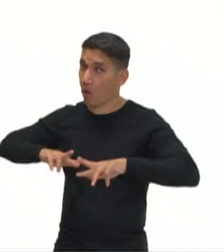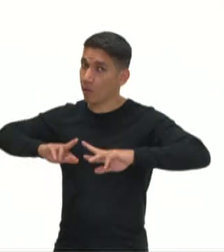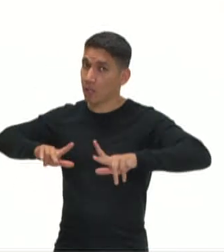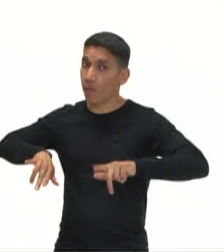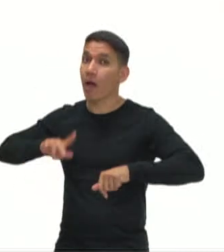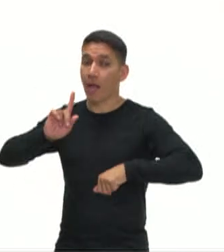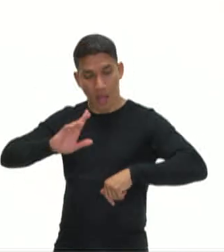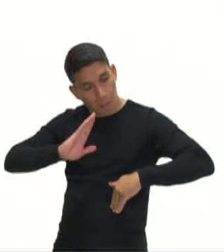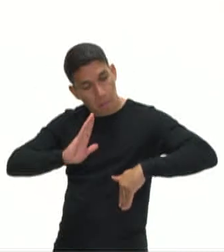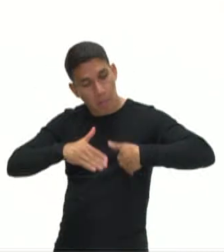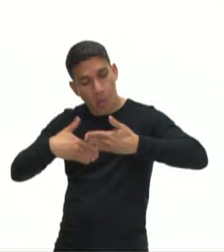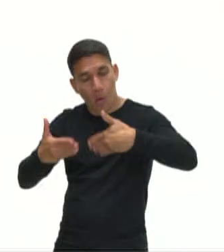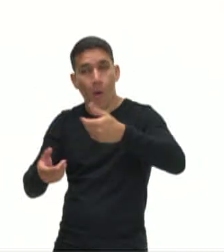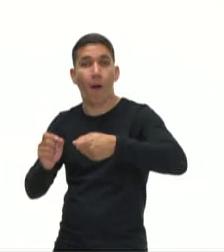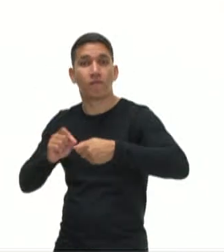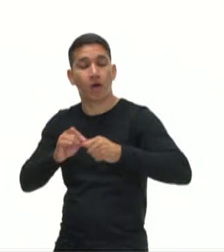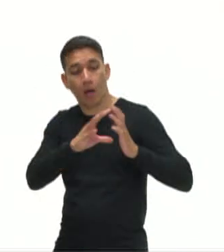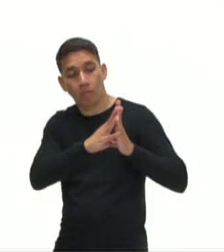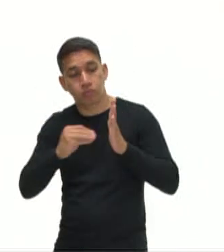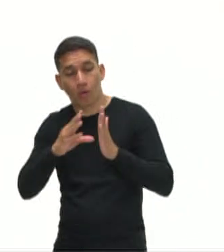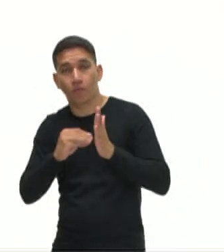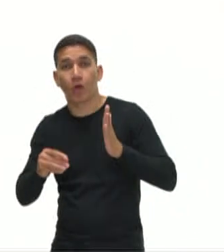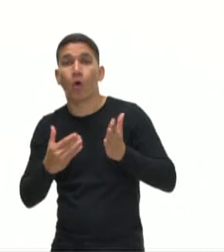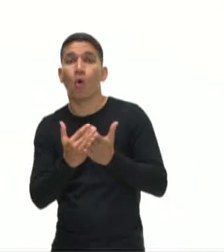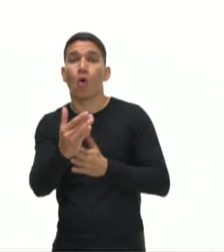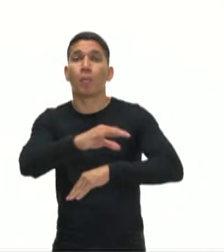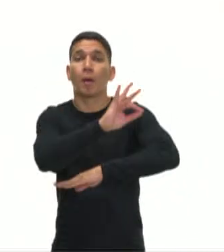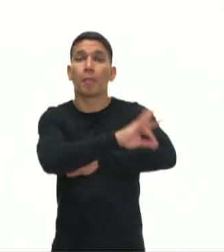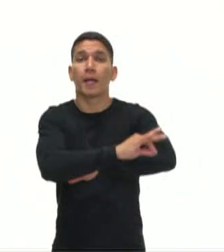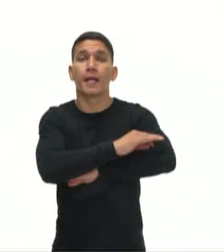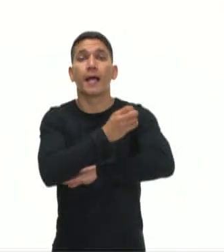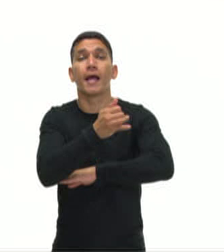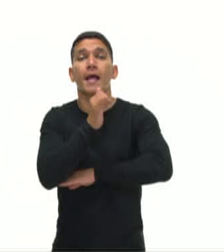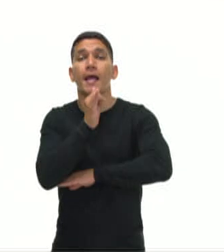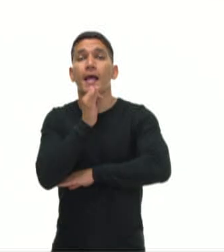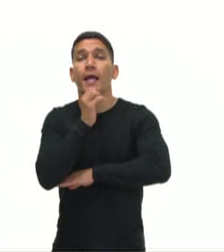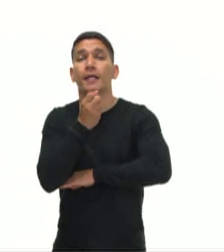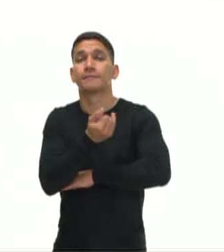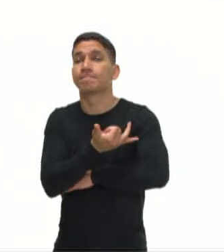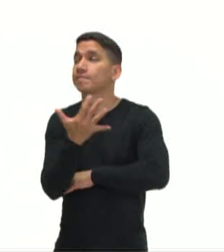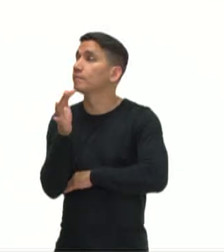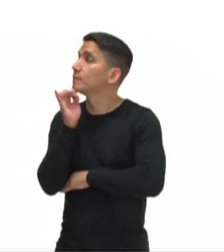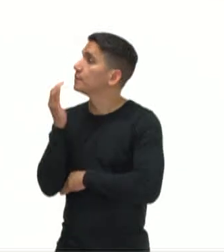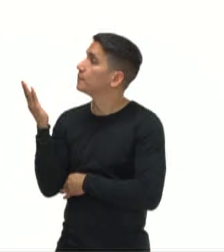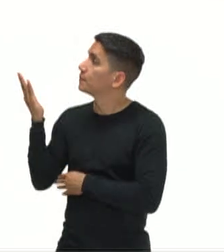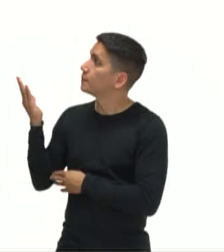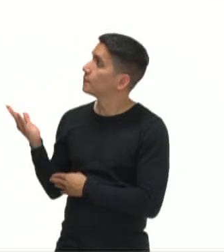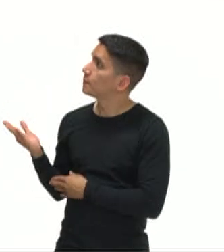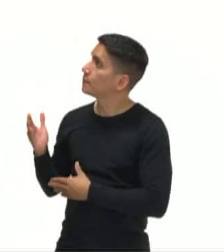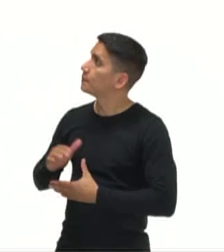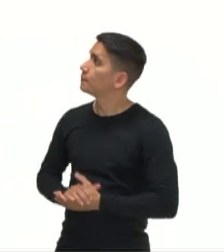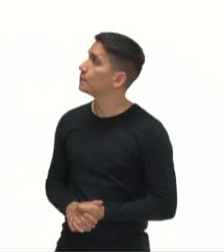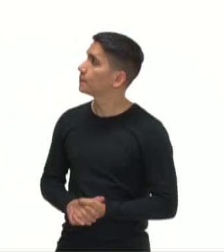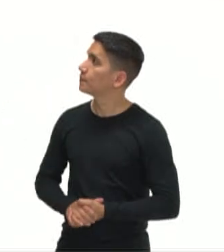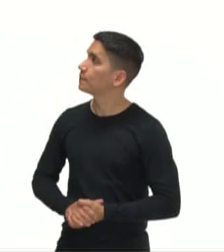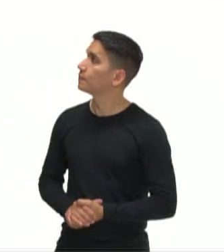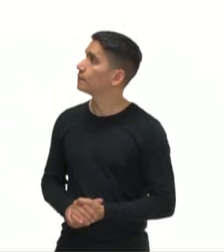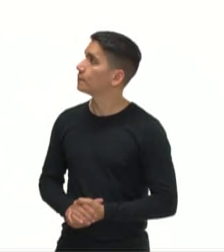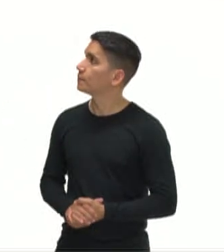de síntese a partir do petróleo. Alguns exemplos: polietileno,